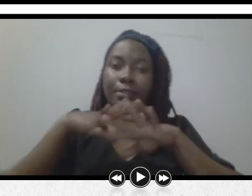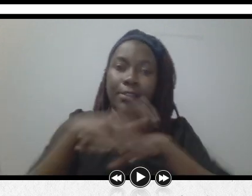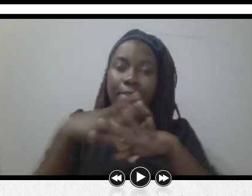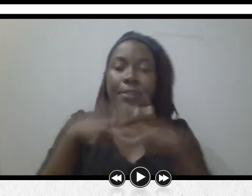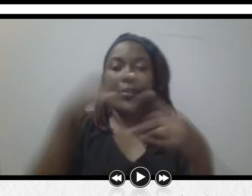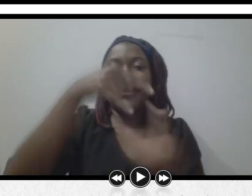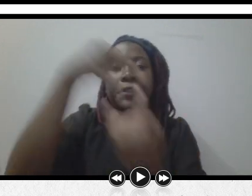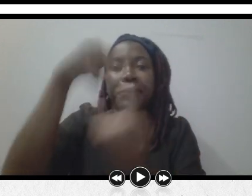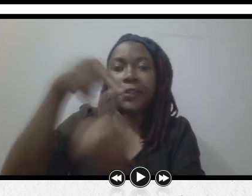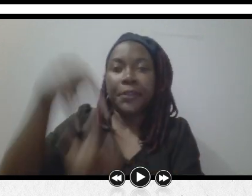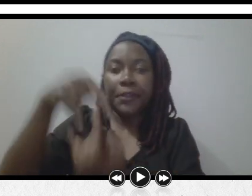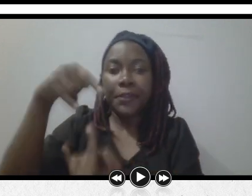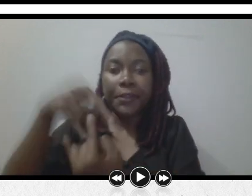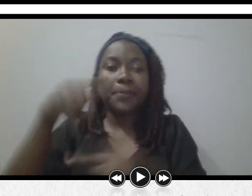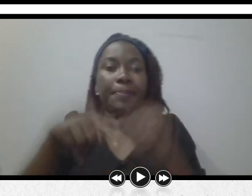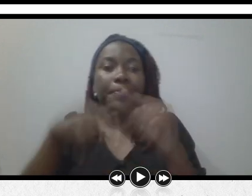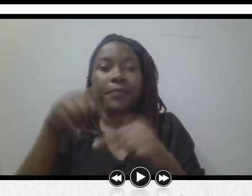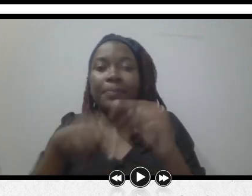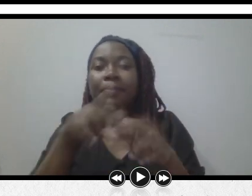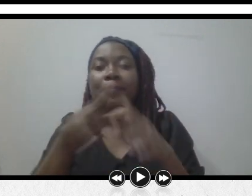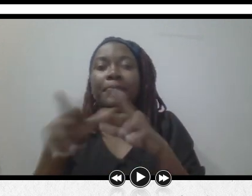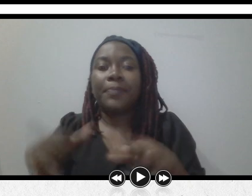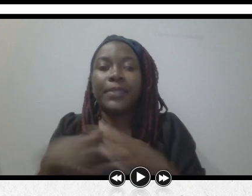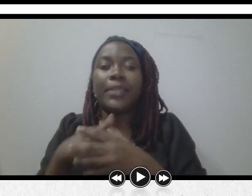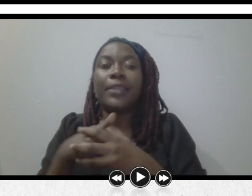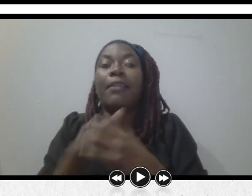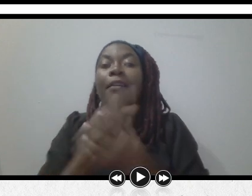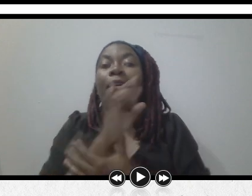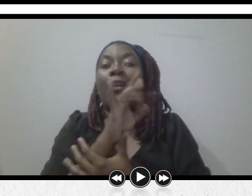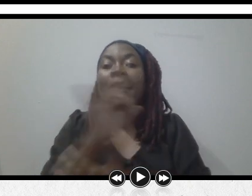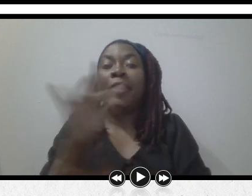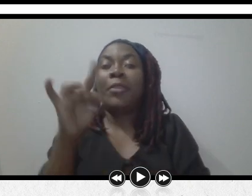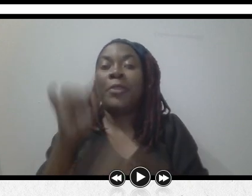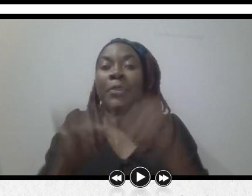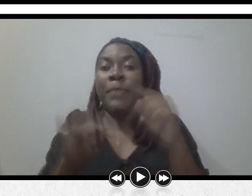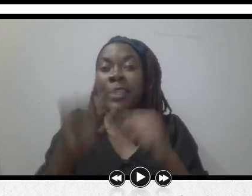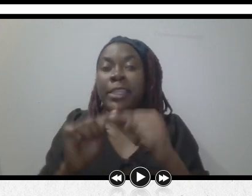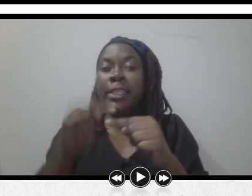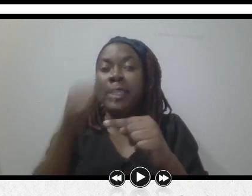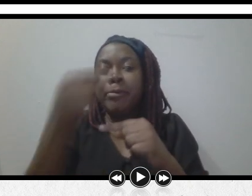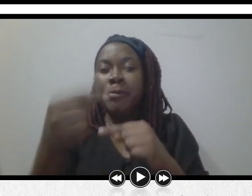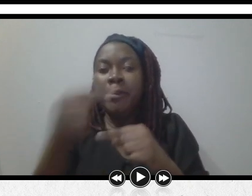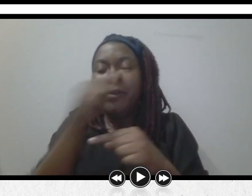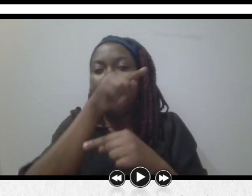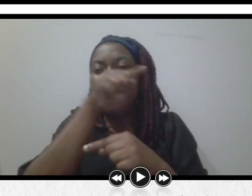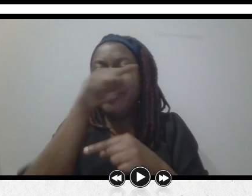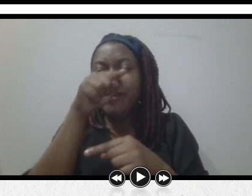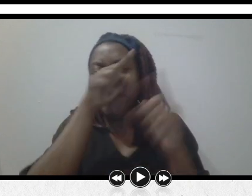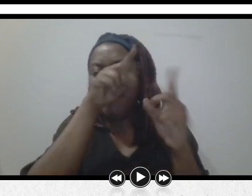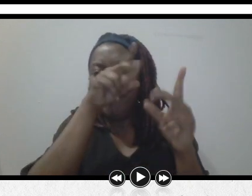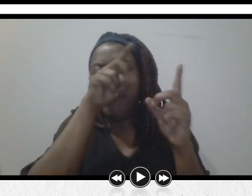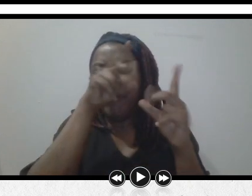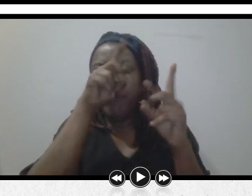que separam, peneirando, através de ímãs, através de equipamentos e sensores óticos, cada um dos materiais